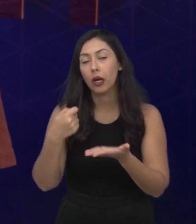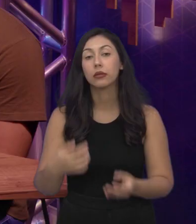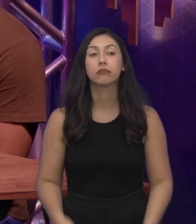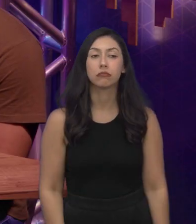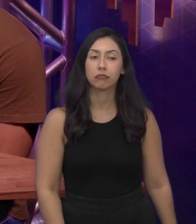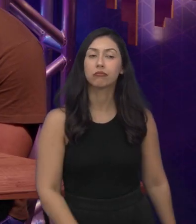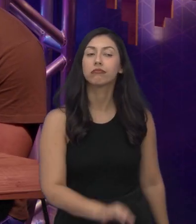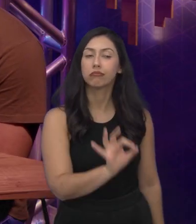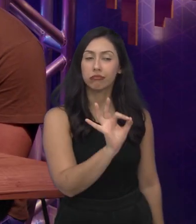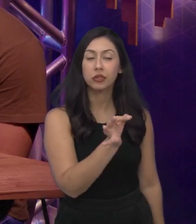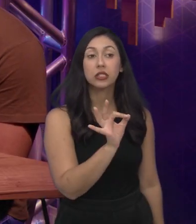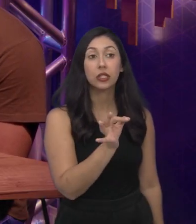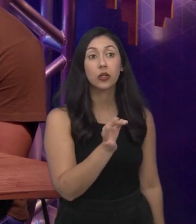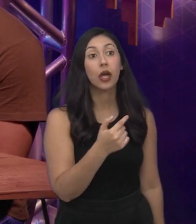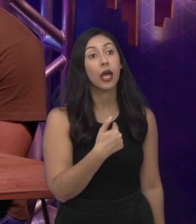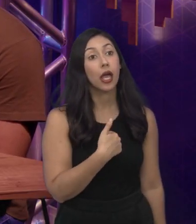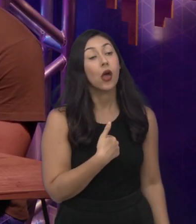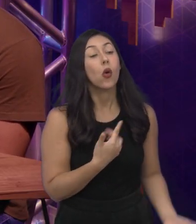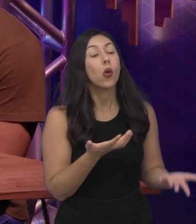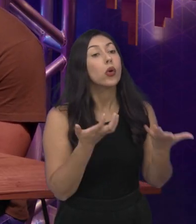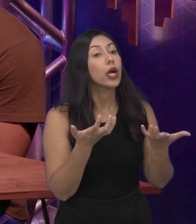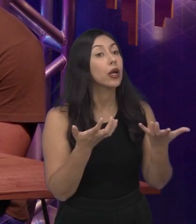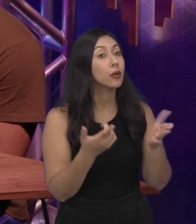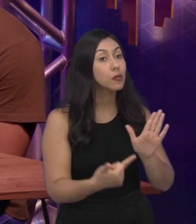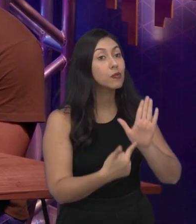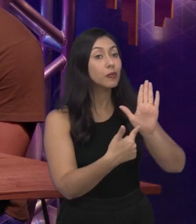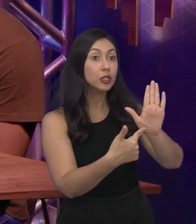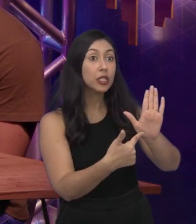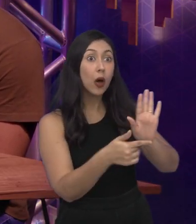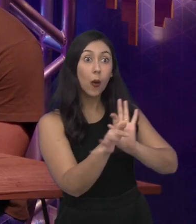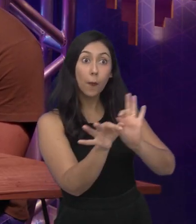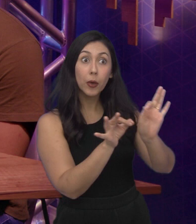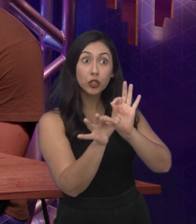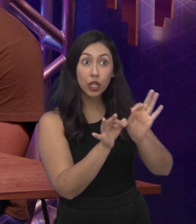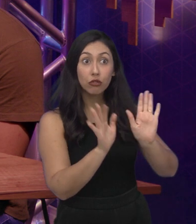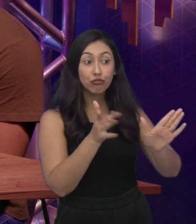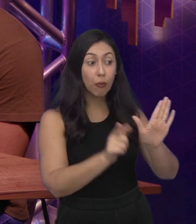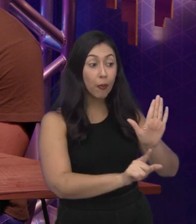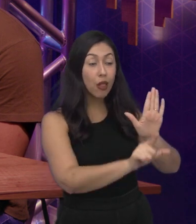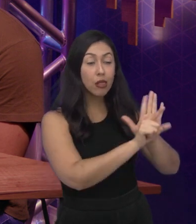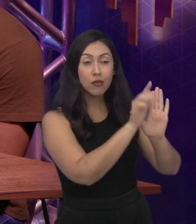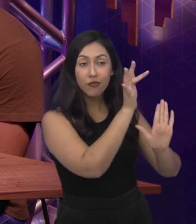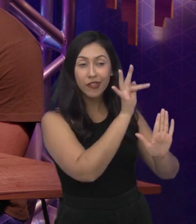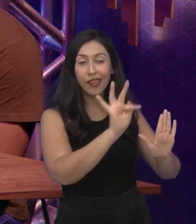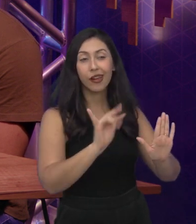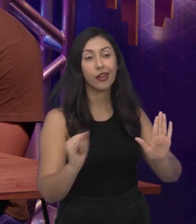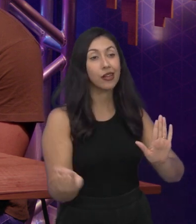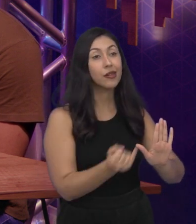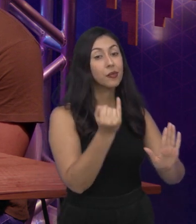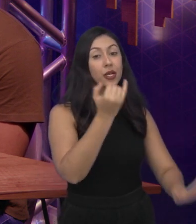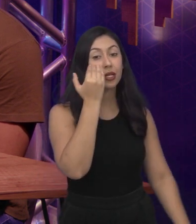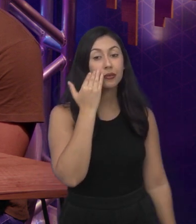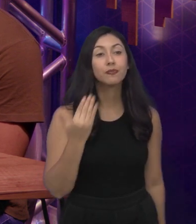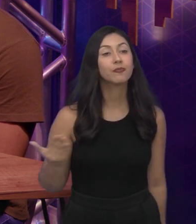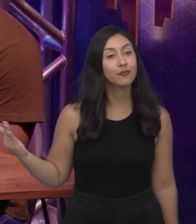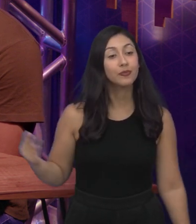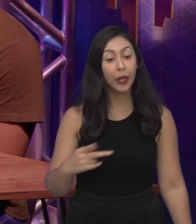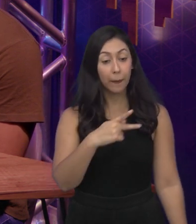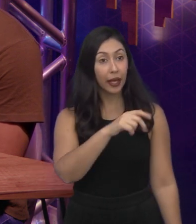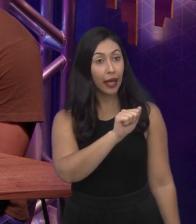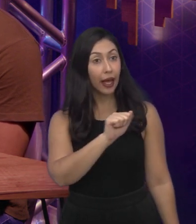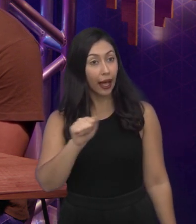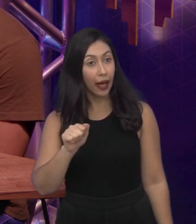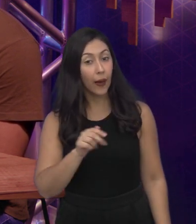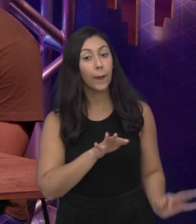em casa. Perfeito, Samu. E eu quero citar aqui, então, um projeto que é uma lei federal bem importante, né? Que é o PAA,